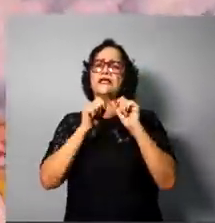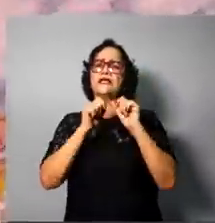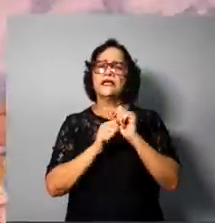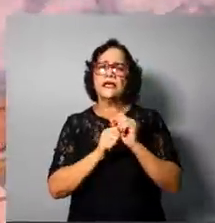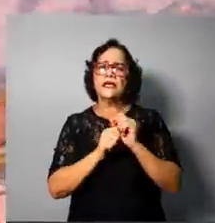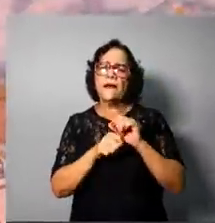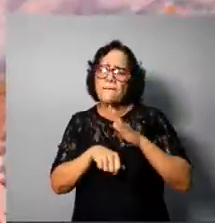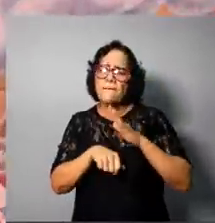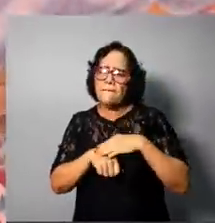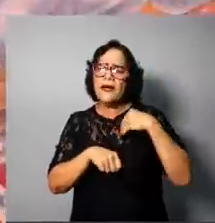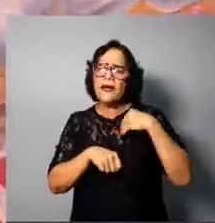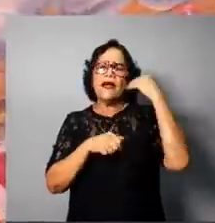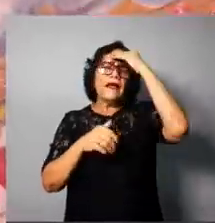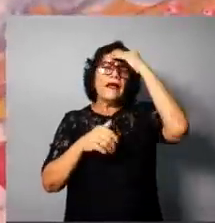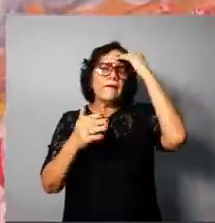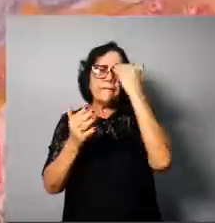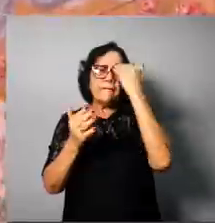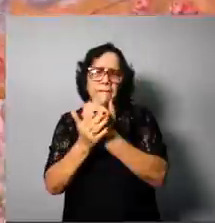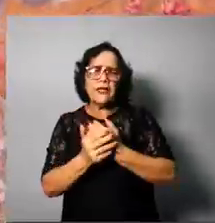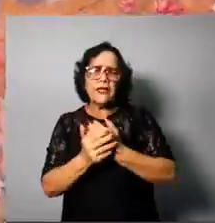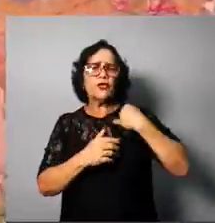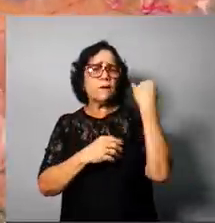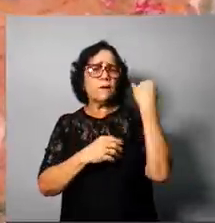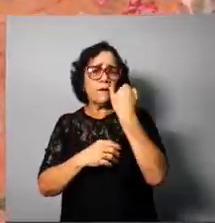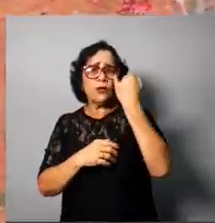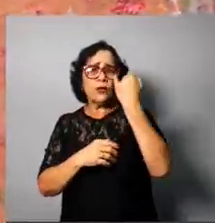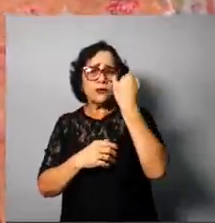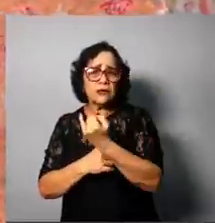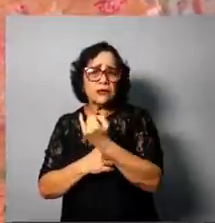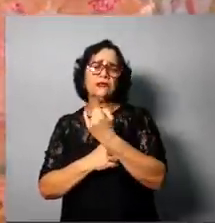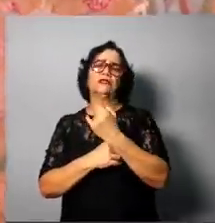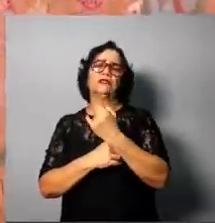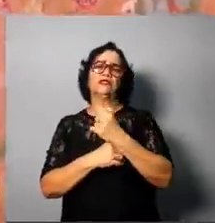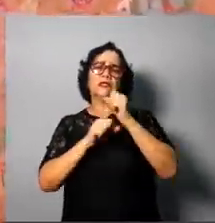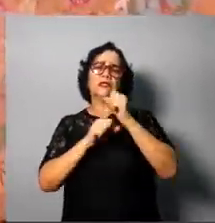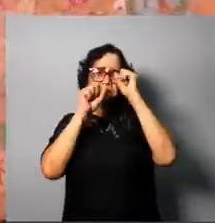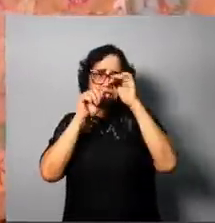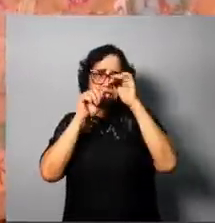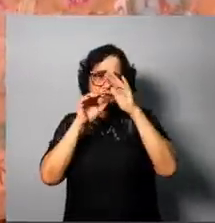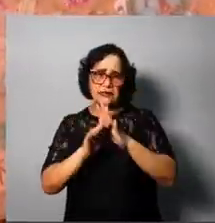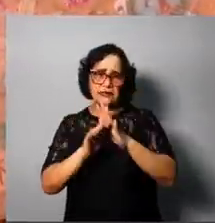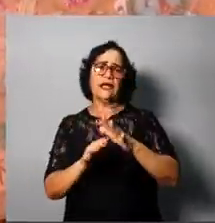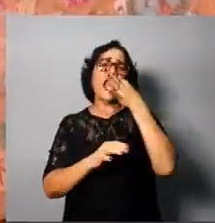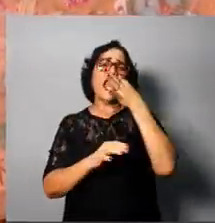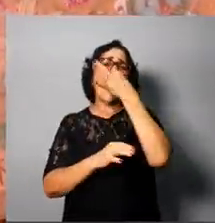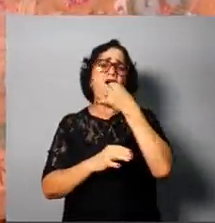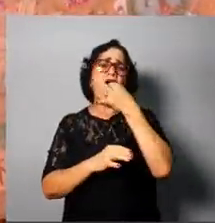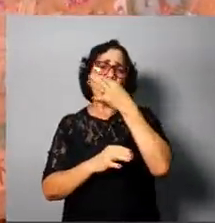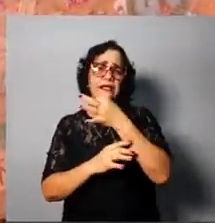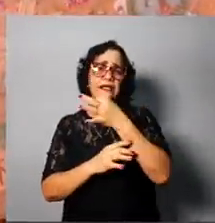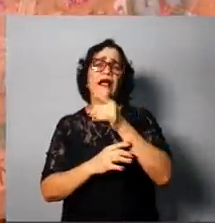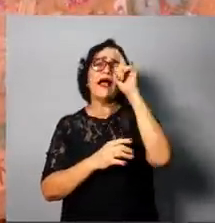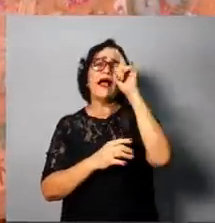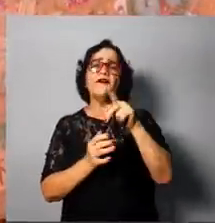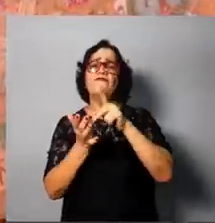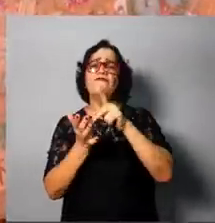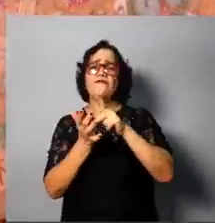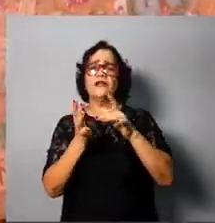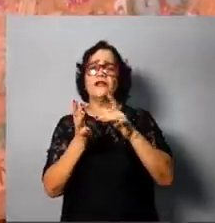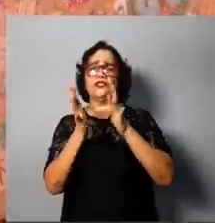veneração e respeito pela Eucaristia. Dizemos que Jesus está presente na Eucaristia.